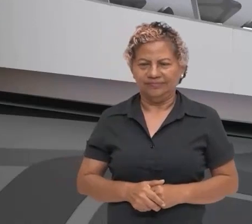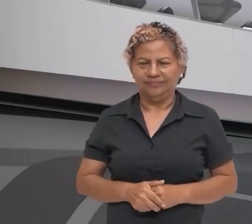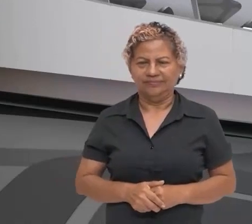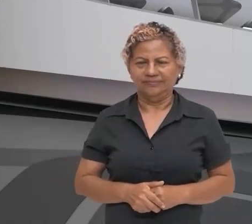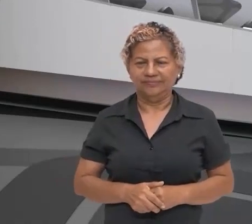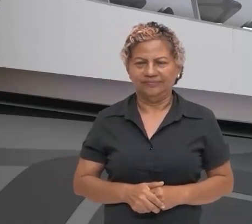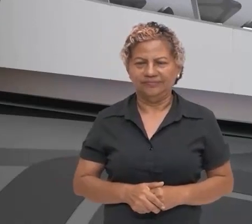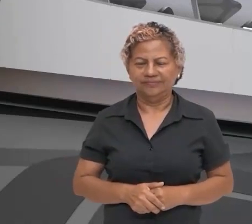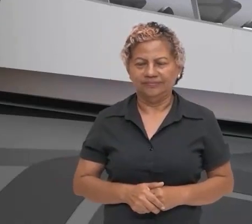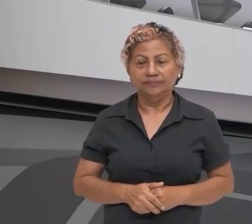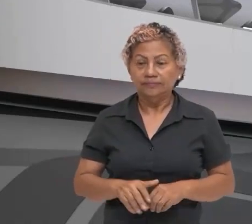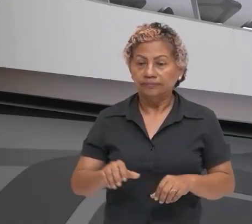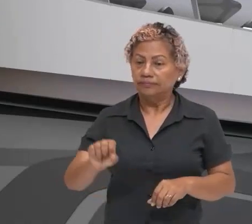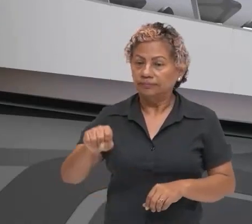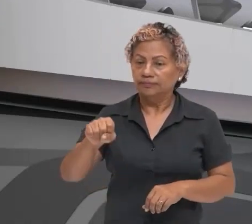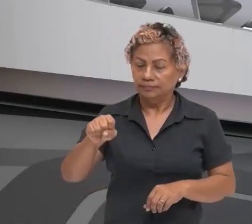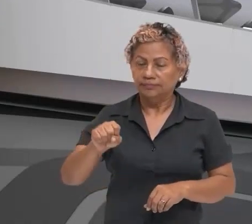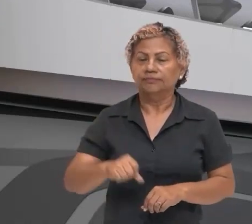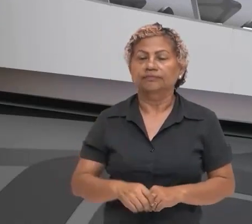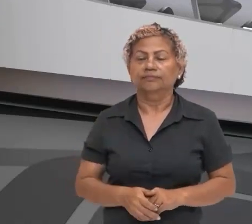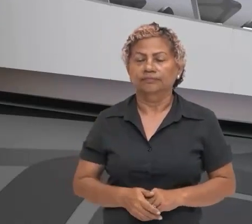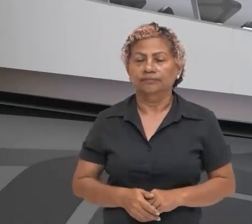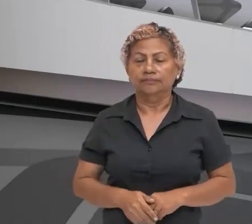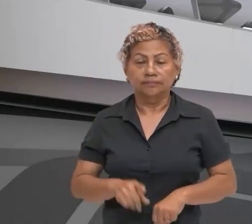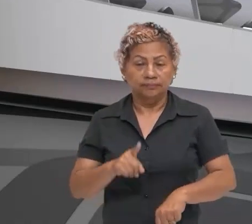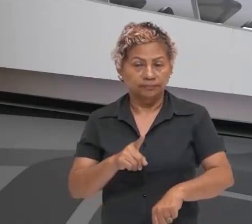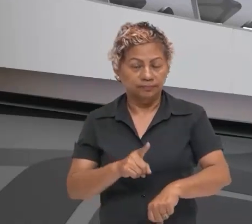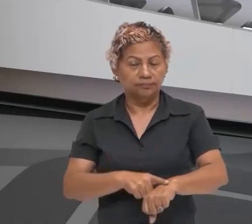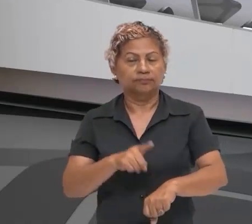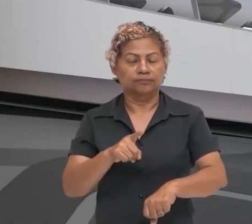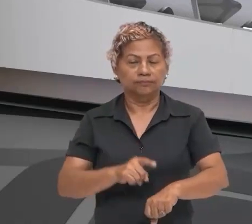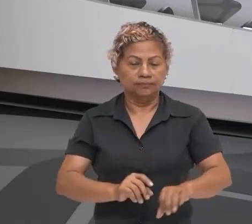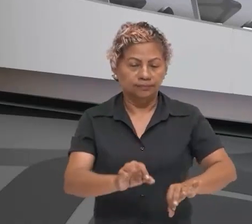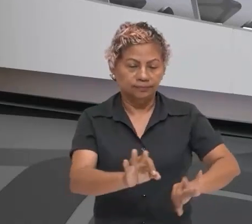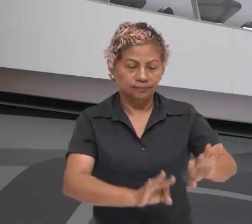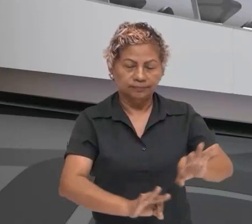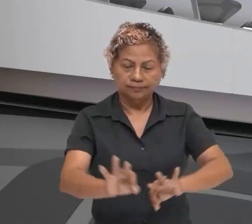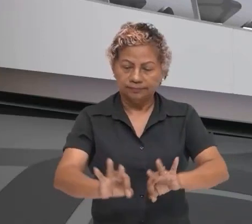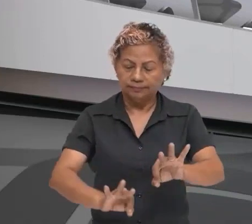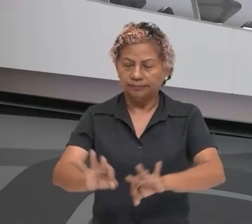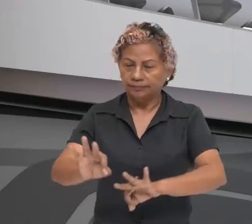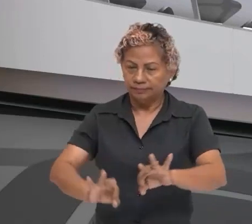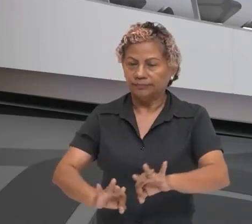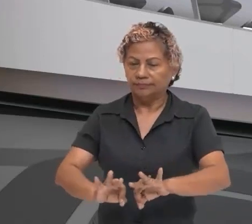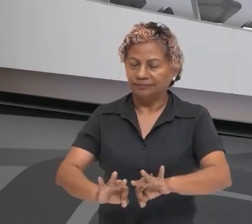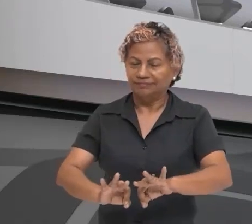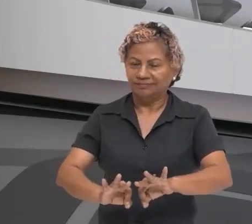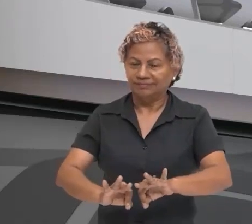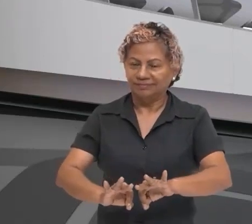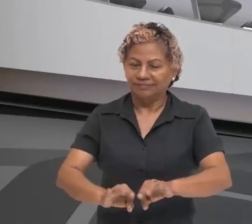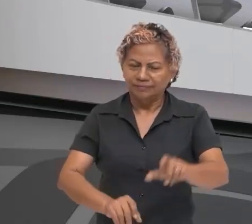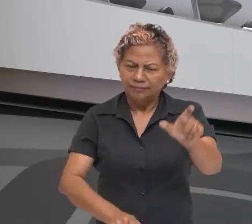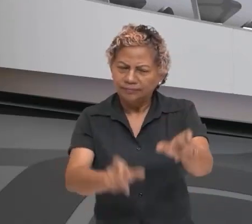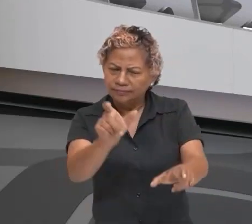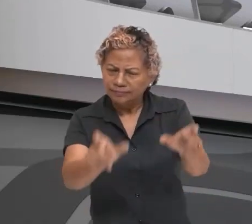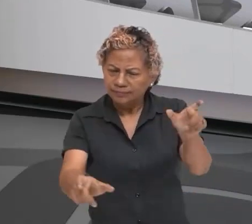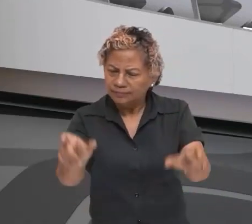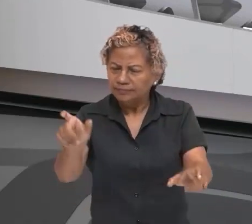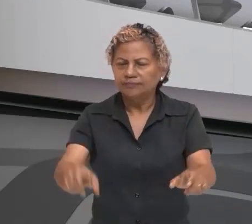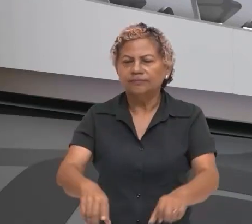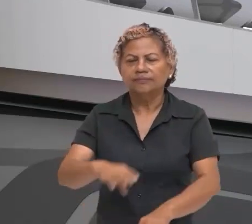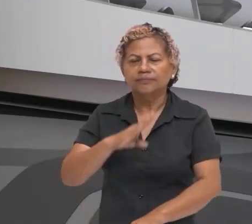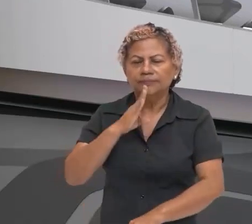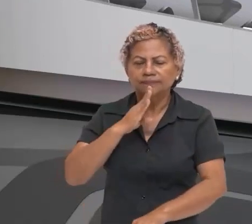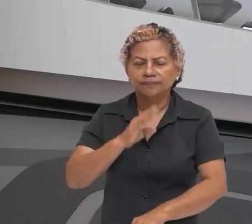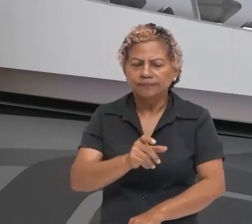estudantes. E aí sim, fazer essa, na hora de organizar, conhecer, né, pontuar quem